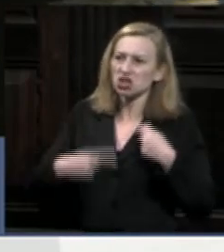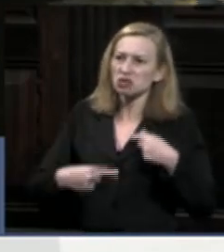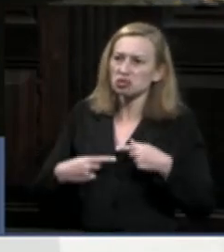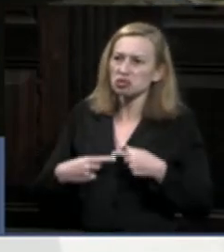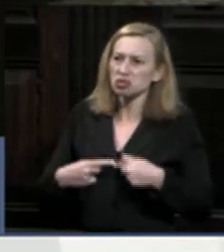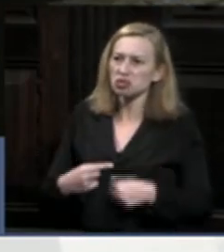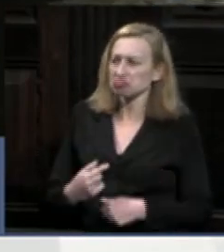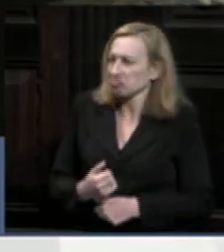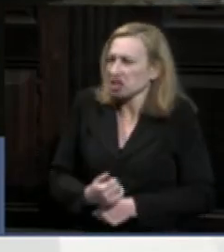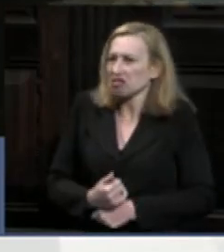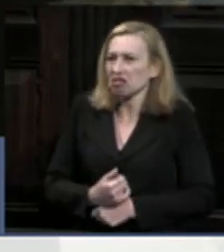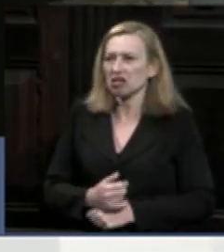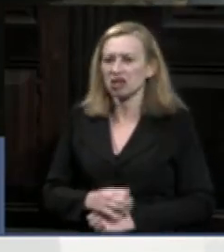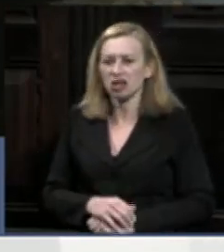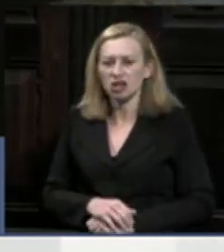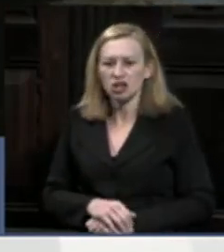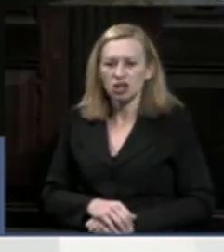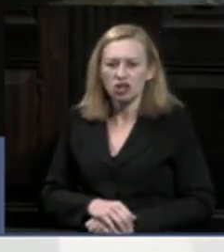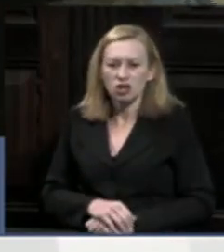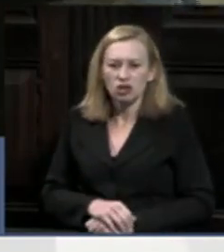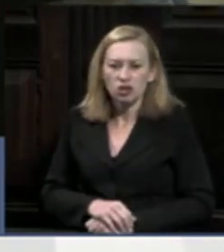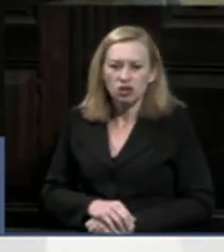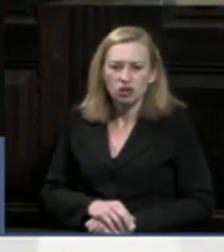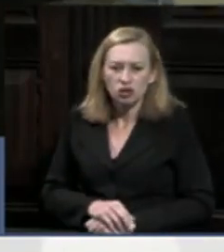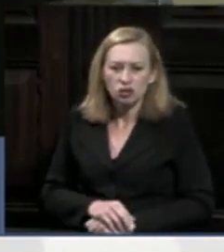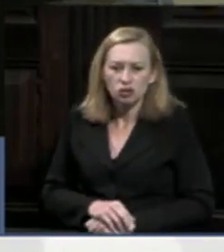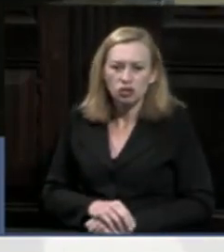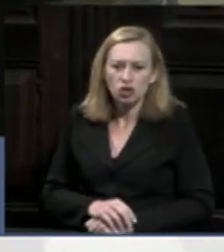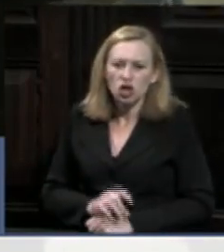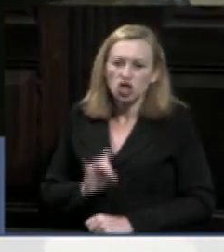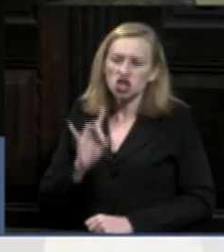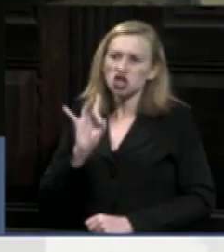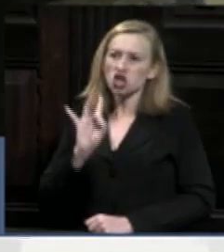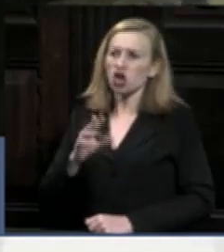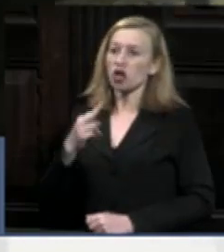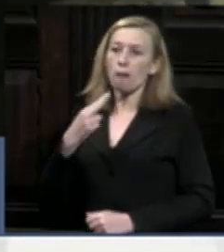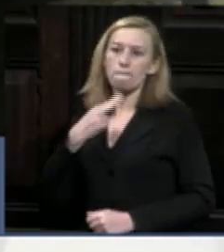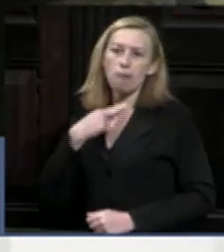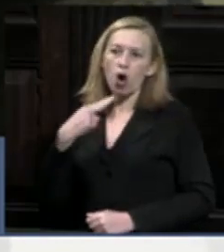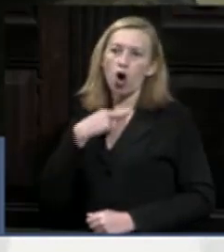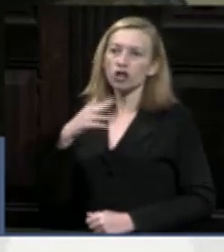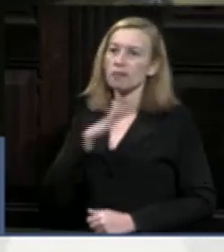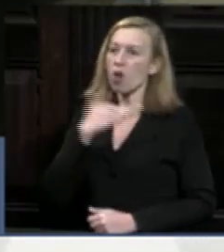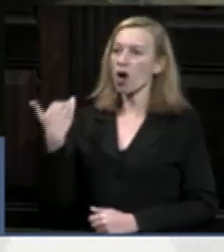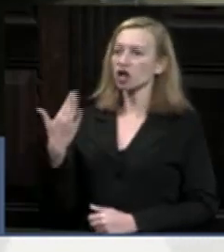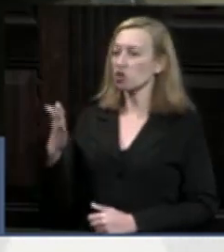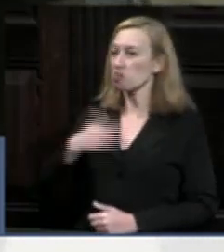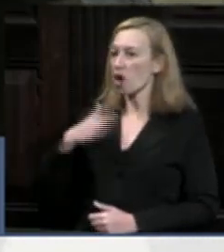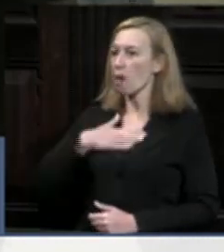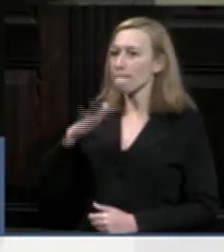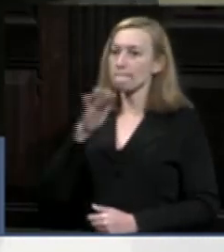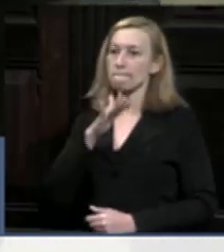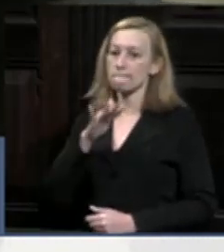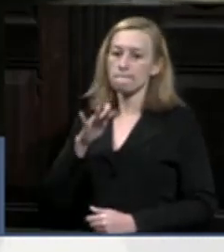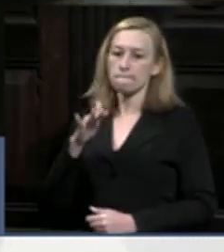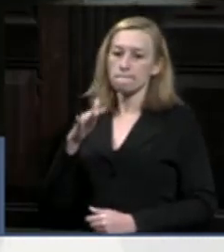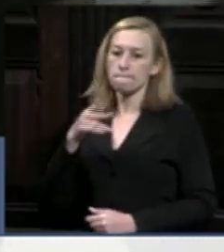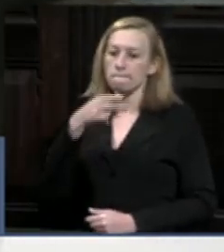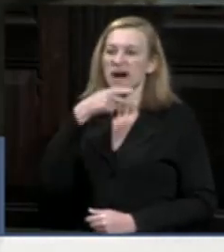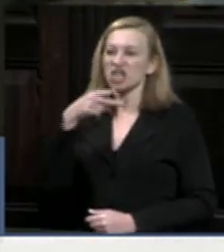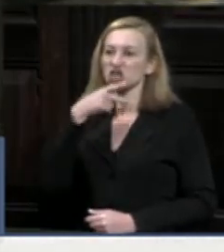só não pode morrer ganhar do meu partido só não pode ser esfaqueado quem é do meu